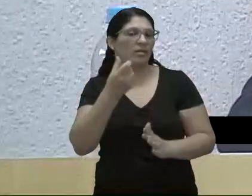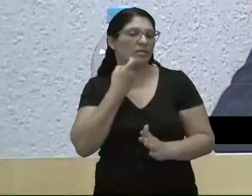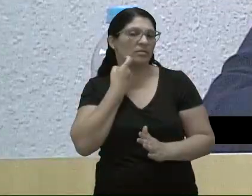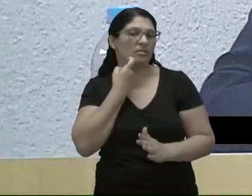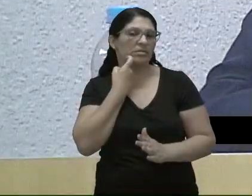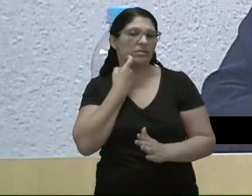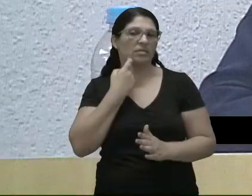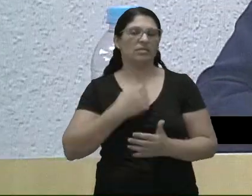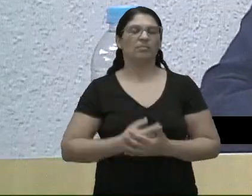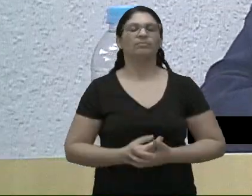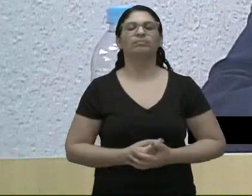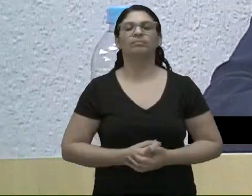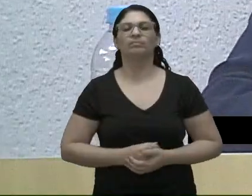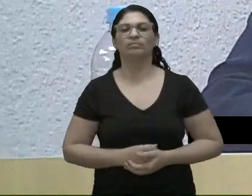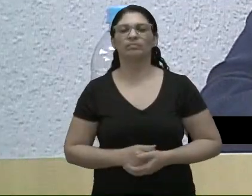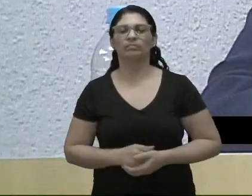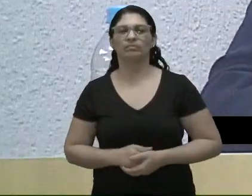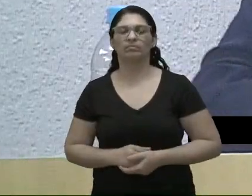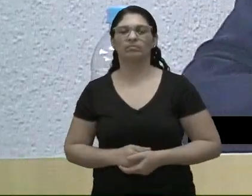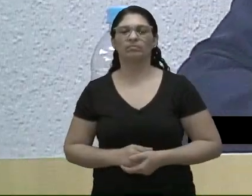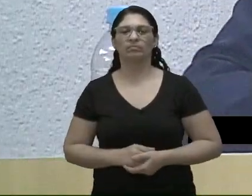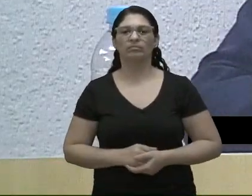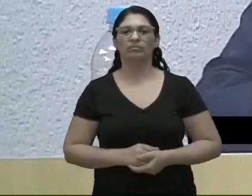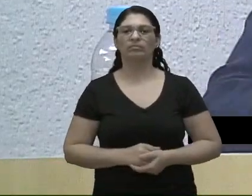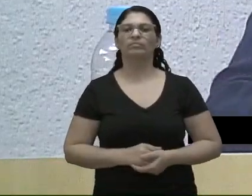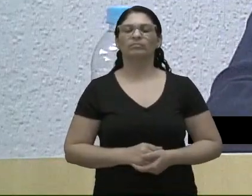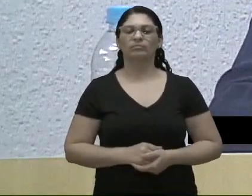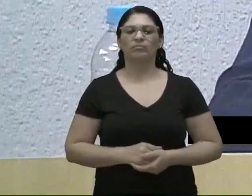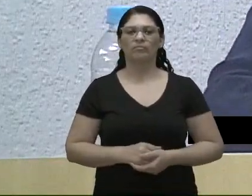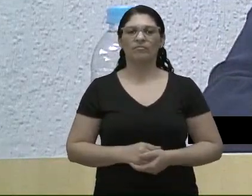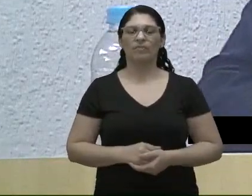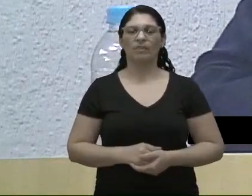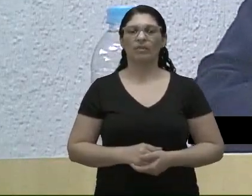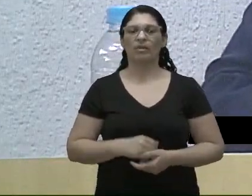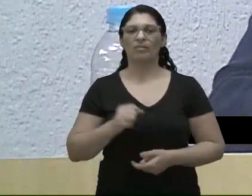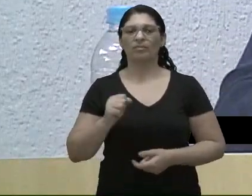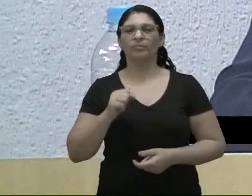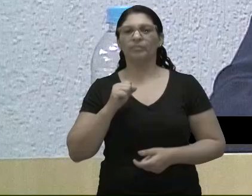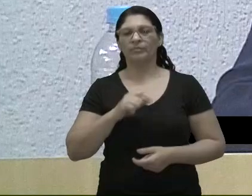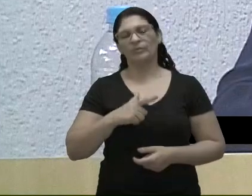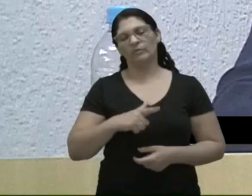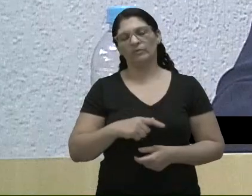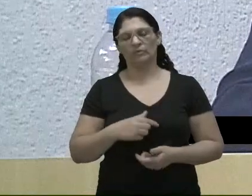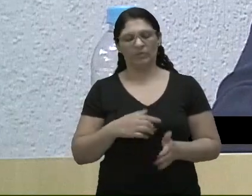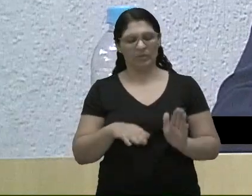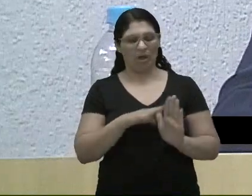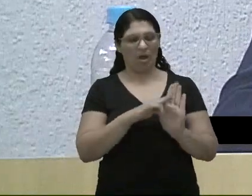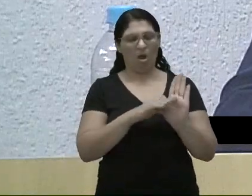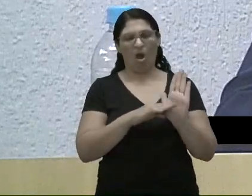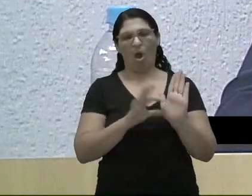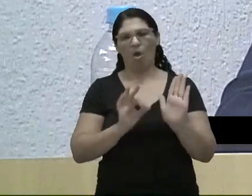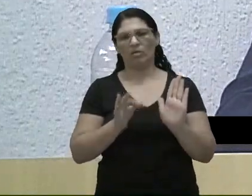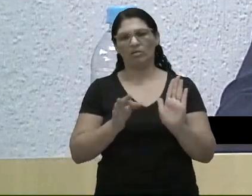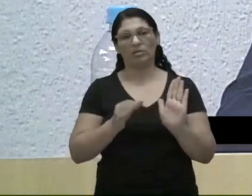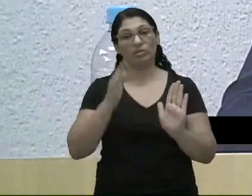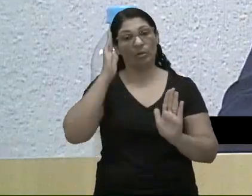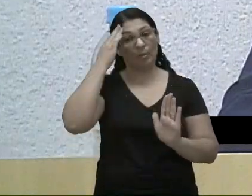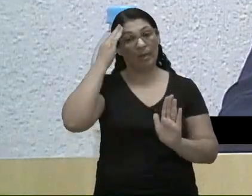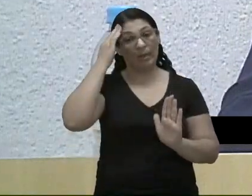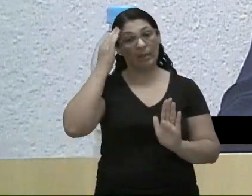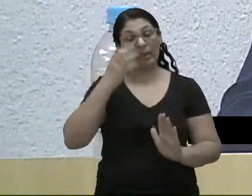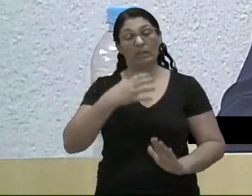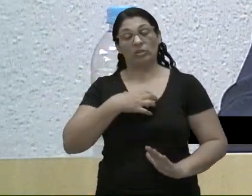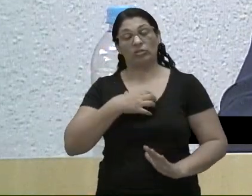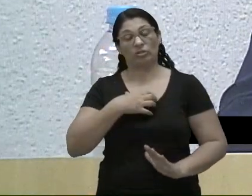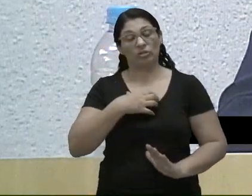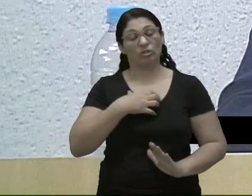De segunda a segunda. Então vamos lá, nós vamos ter que fazer um mapa cronológico aqui para poder entender essa dinâmica dessa